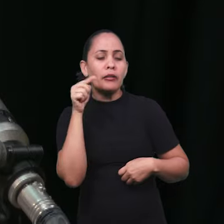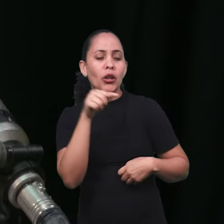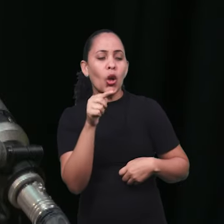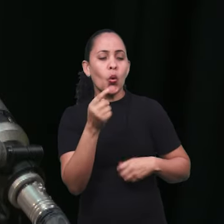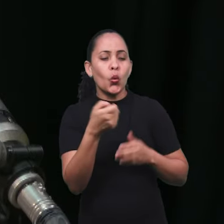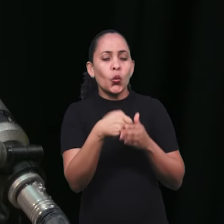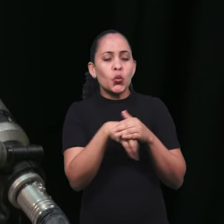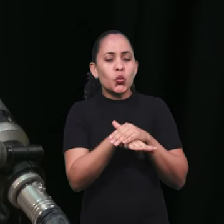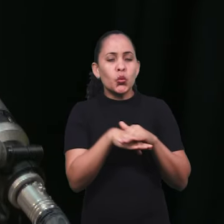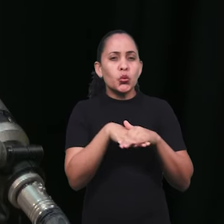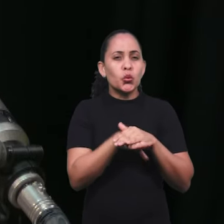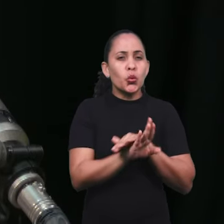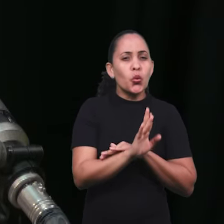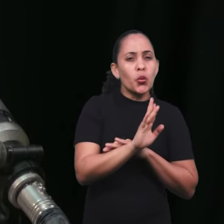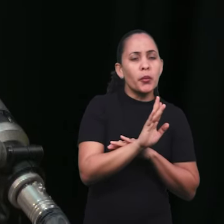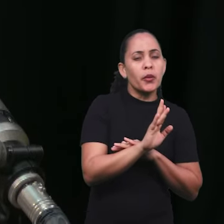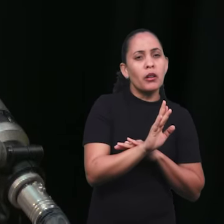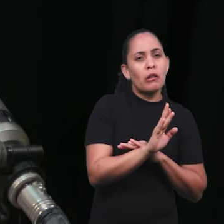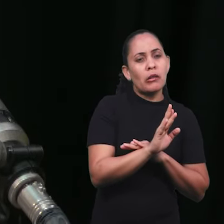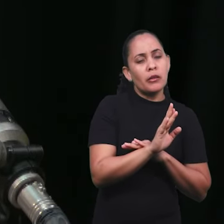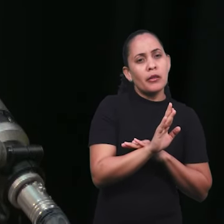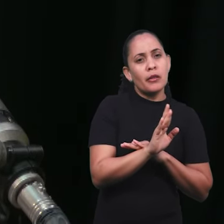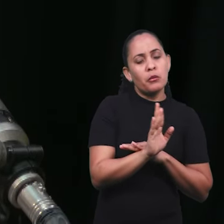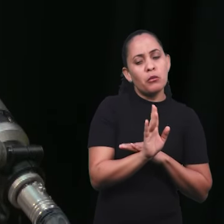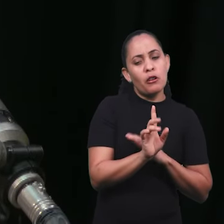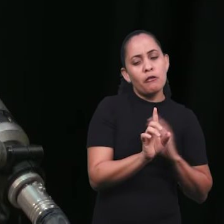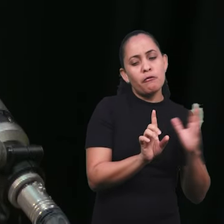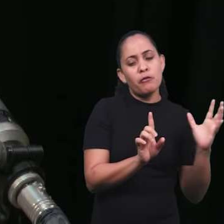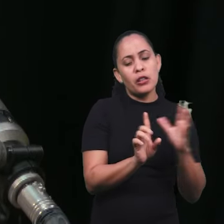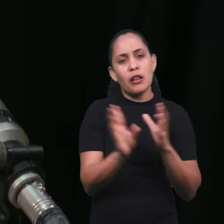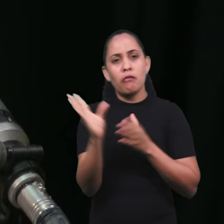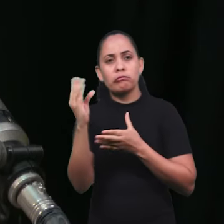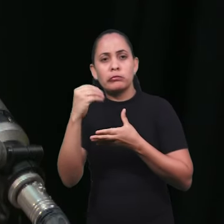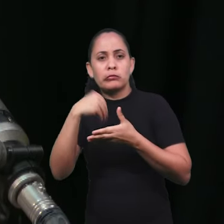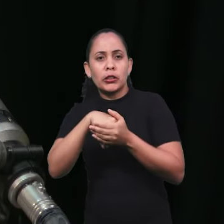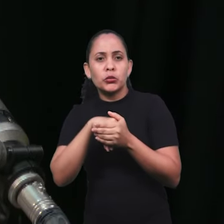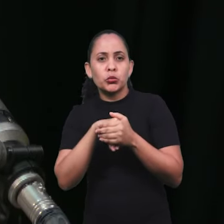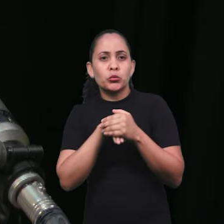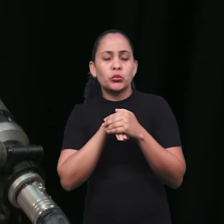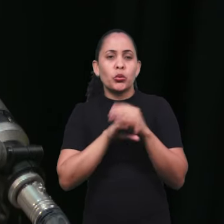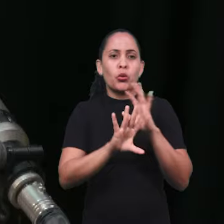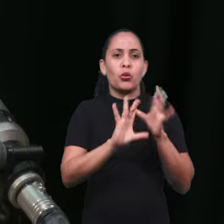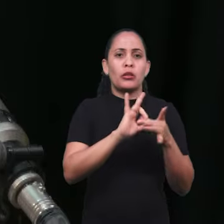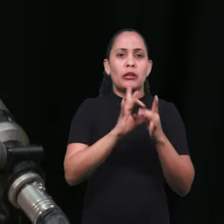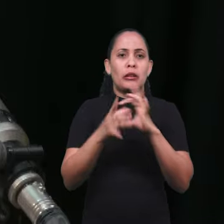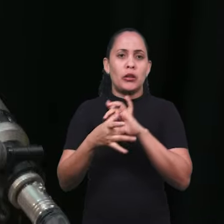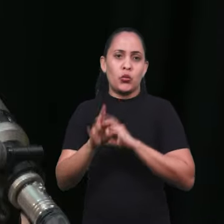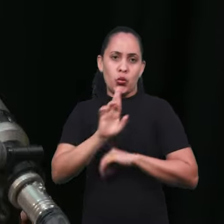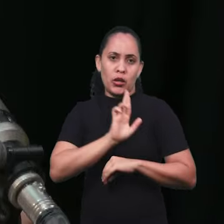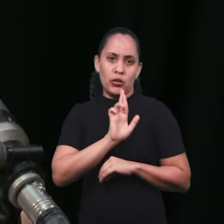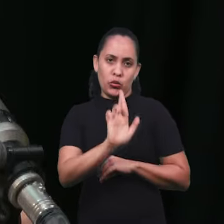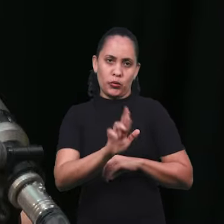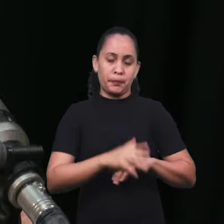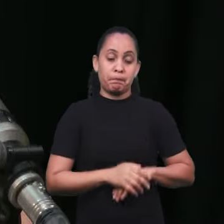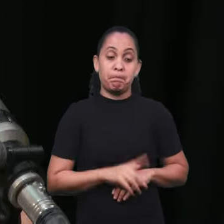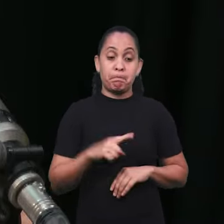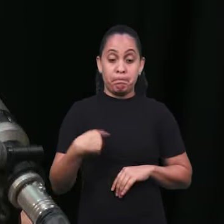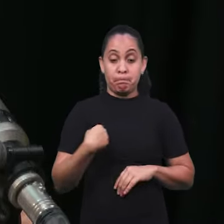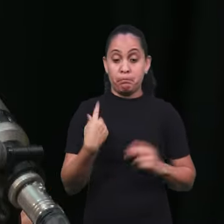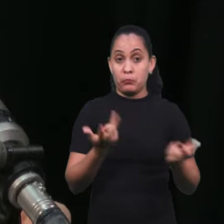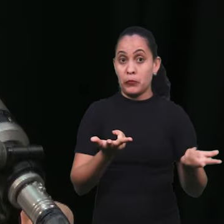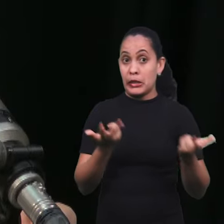tentava trazer do mundo, né, as experiências para dentro da igreja. E nesse contexto que a gente